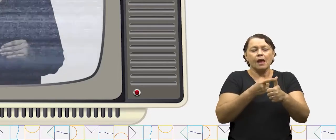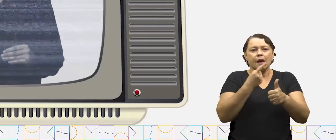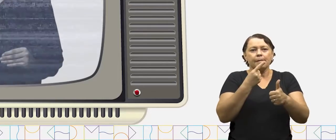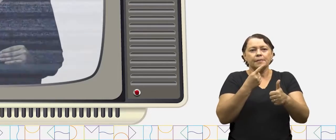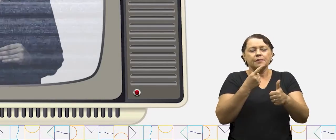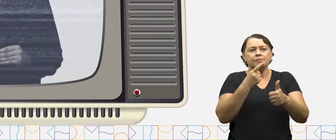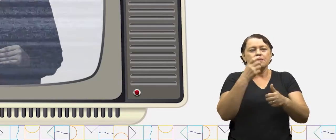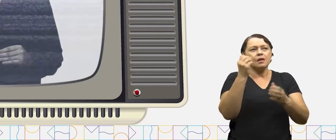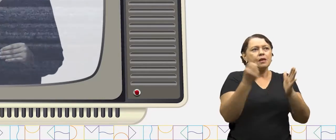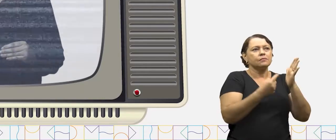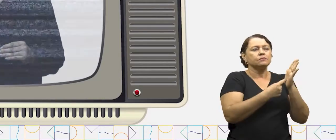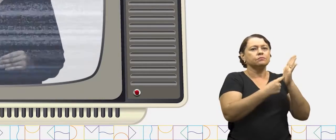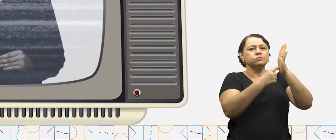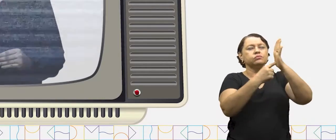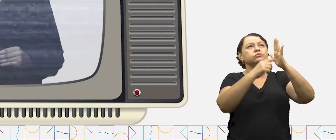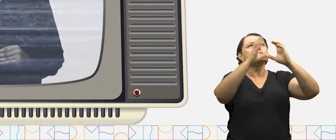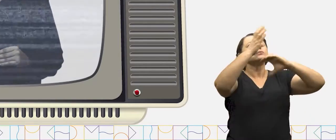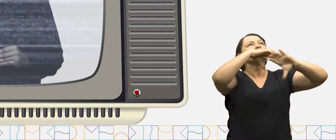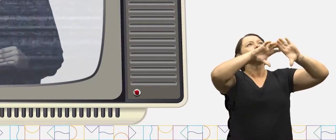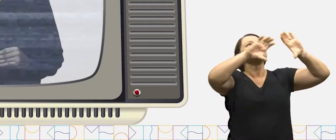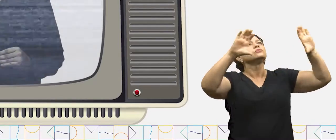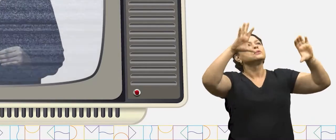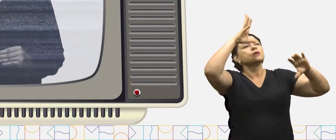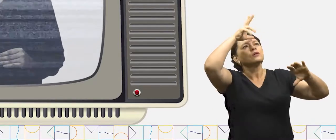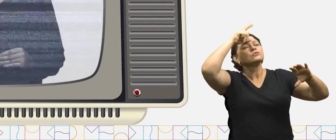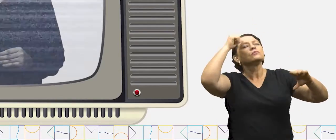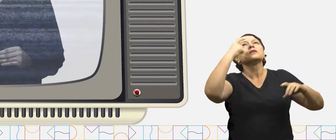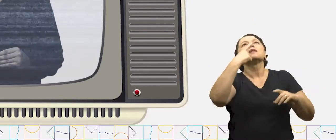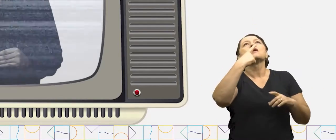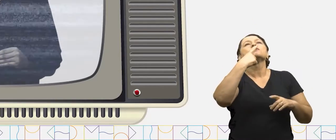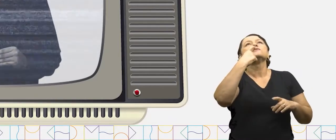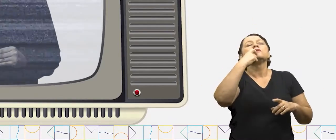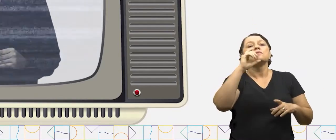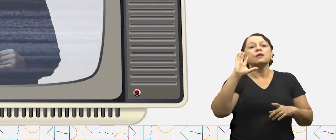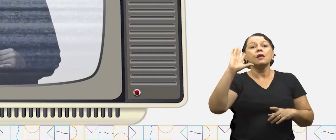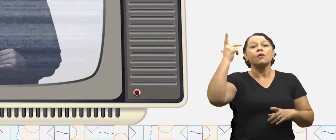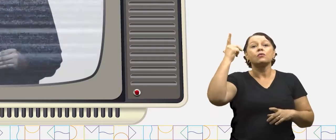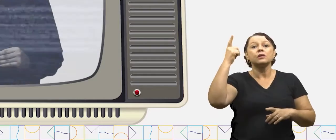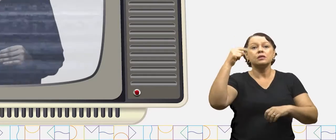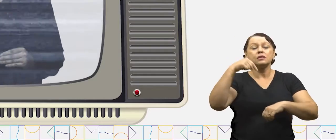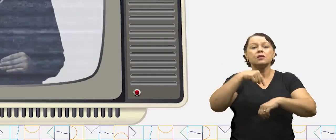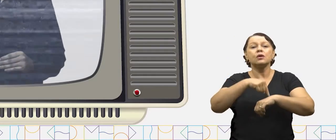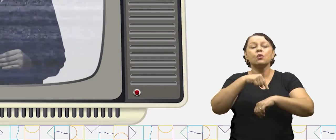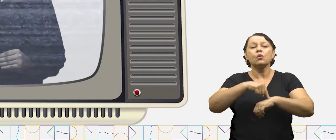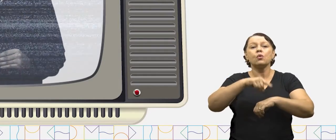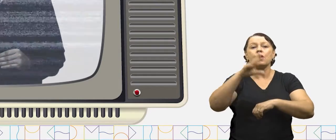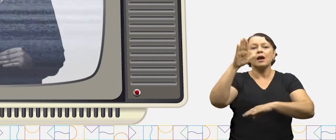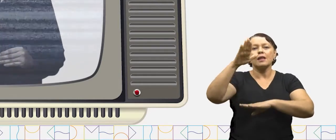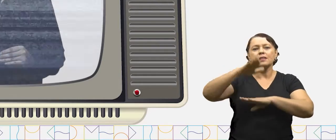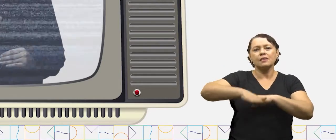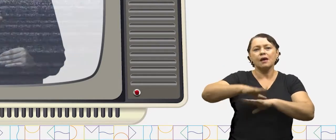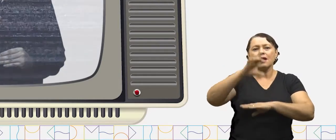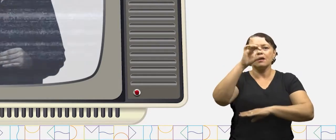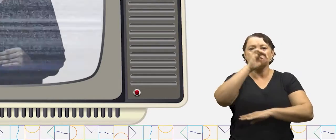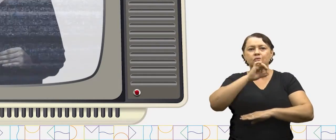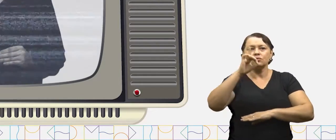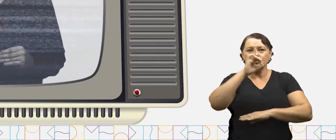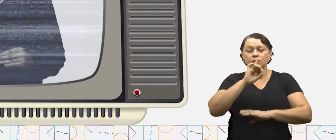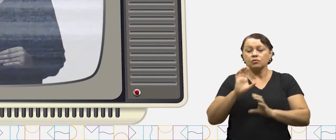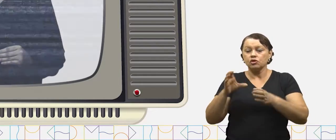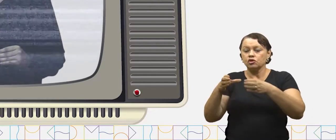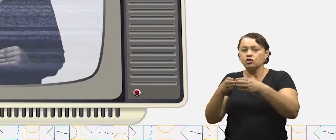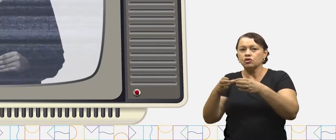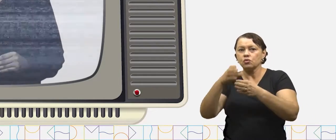luz estranhamente luminoso no céu ocorreu no domingo à tarde, e várias pessoas que se encontravam